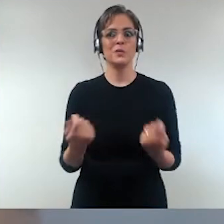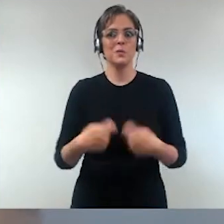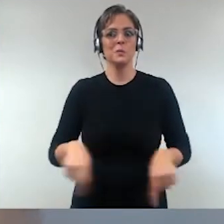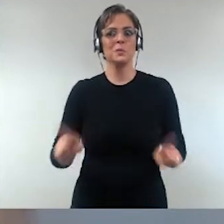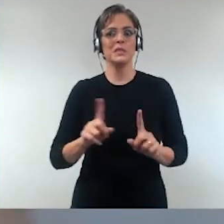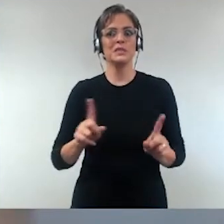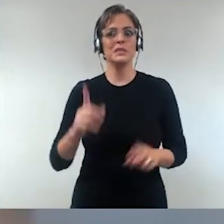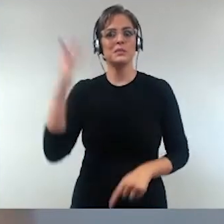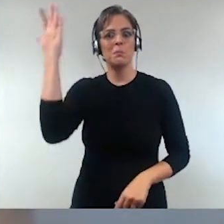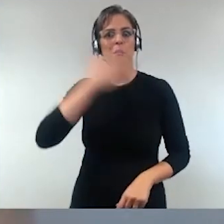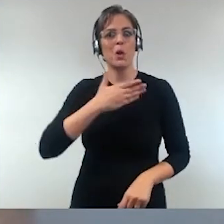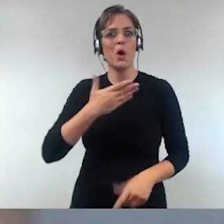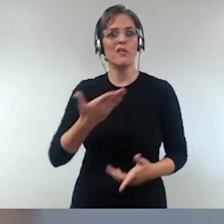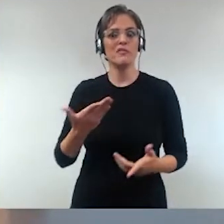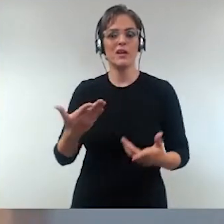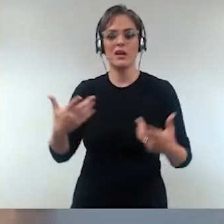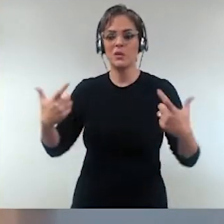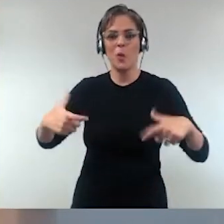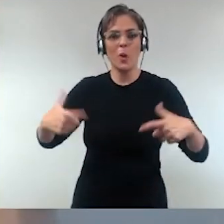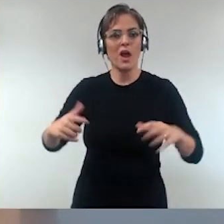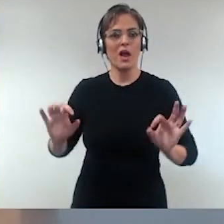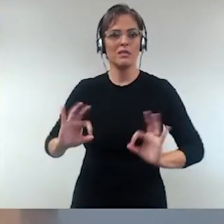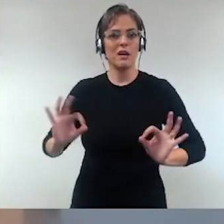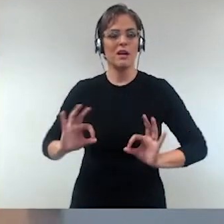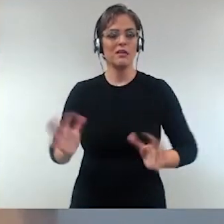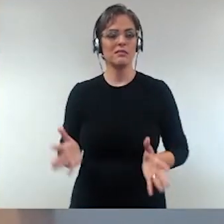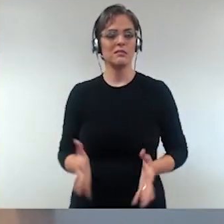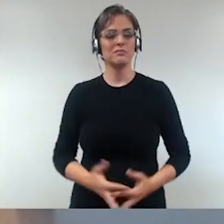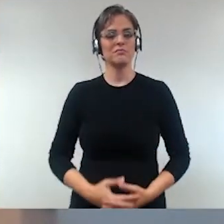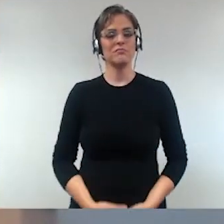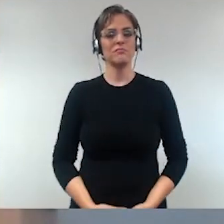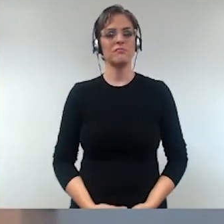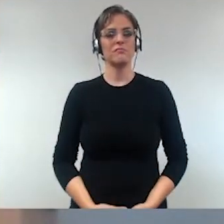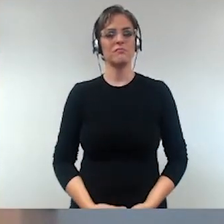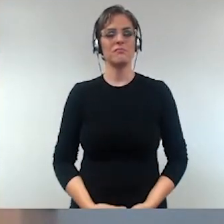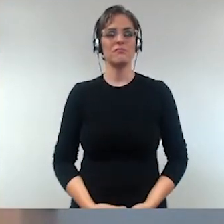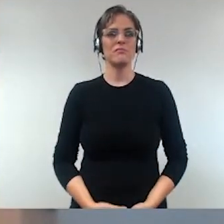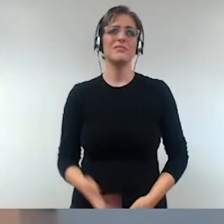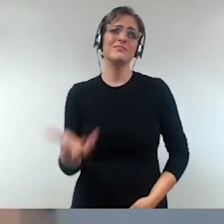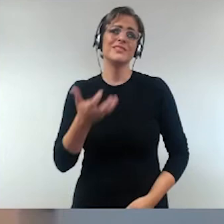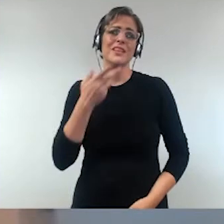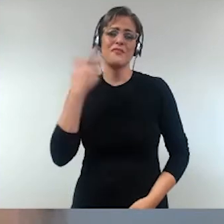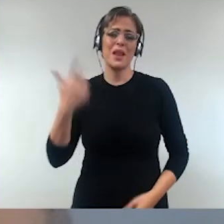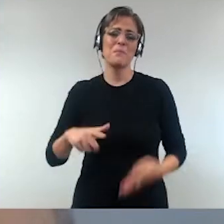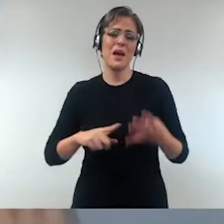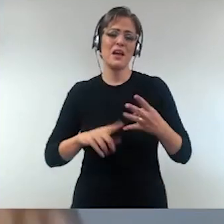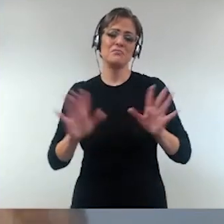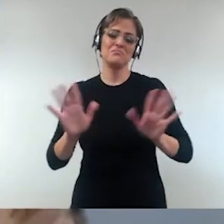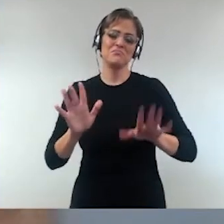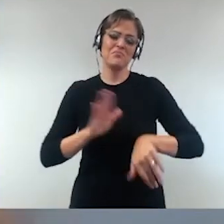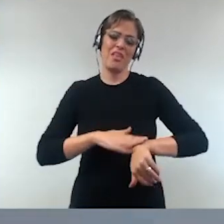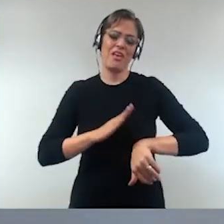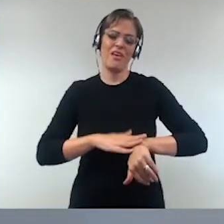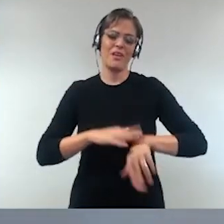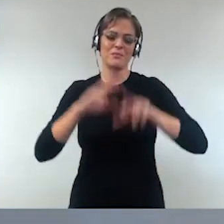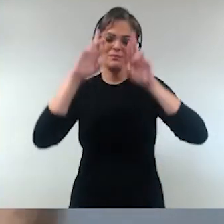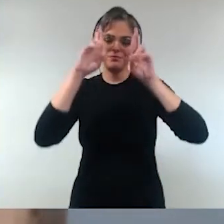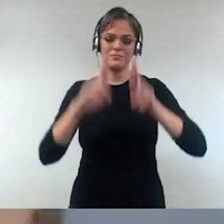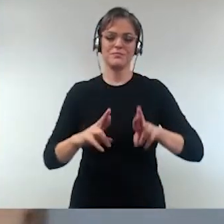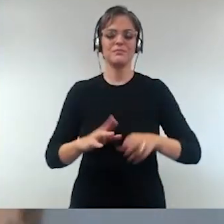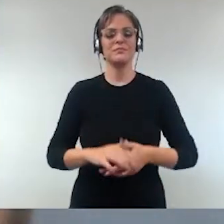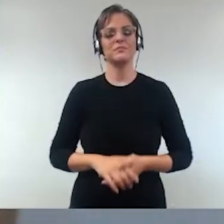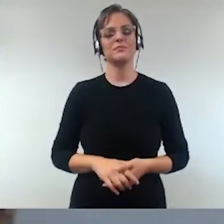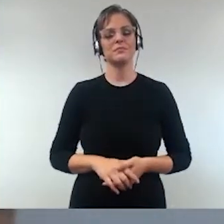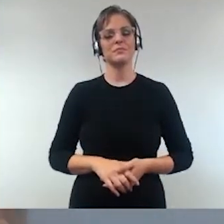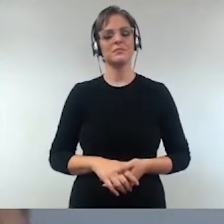prova física ou local. Eu ia falar de mais um aspecto, mas não deu tempo, então, só para